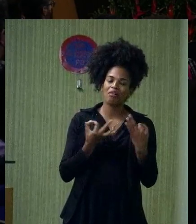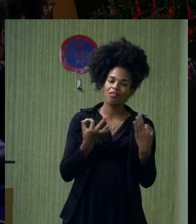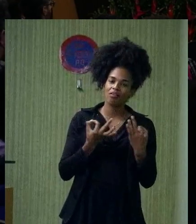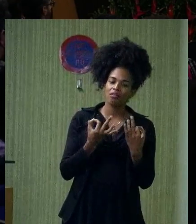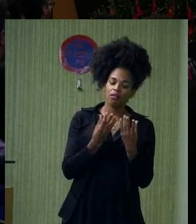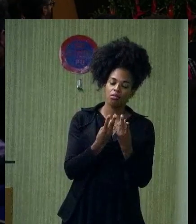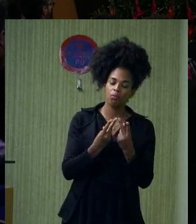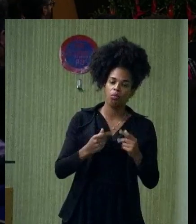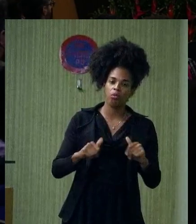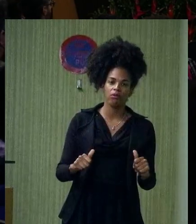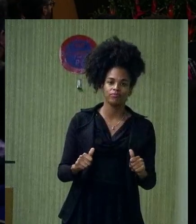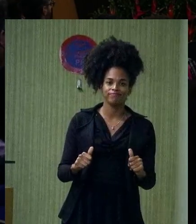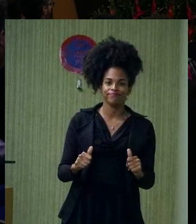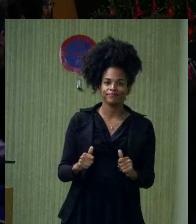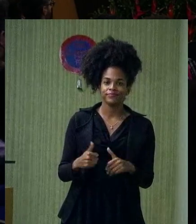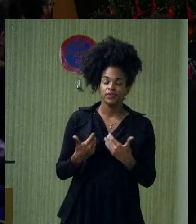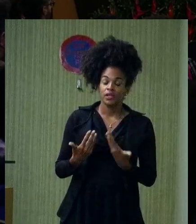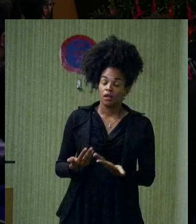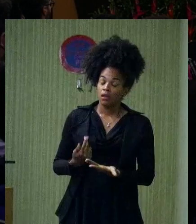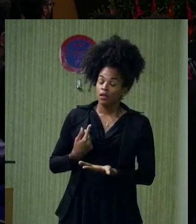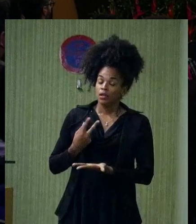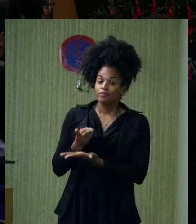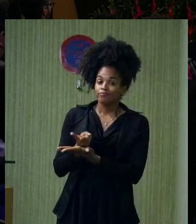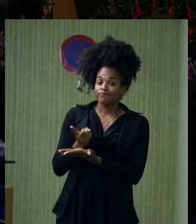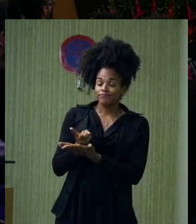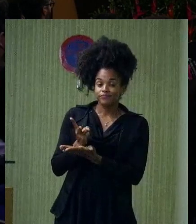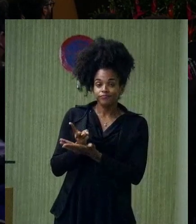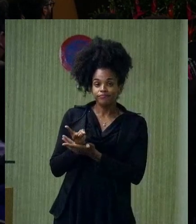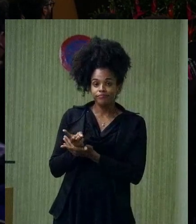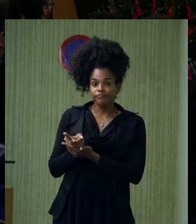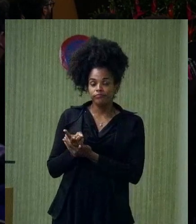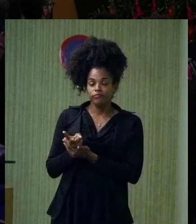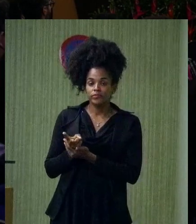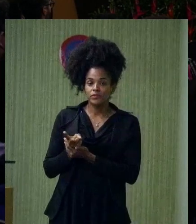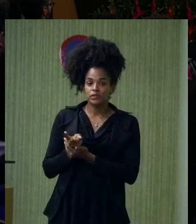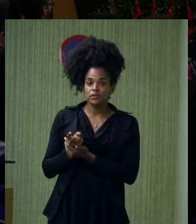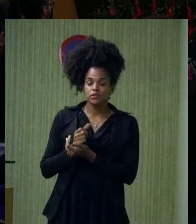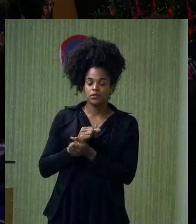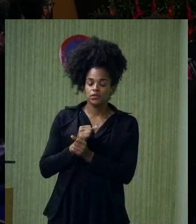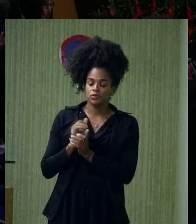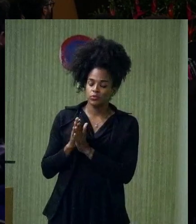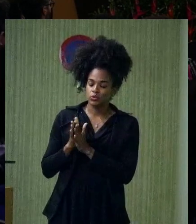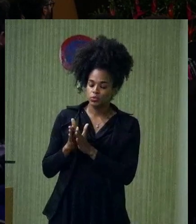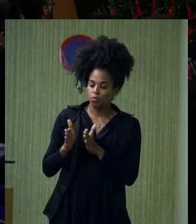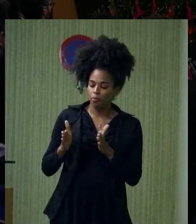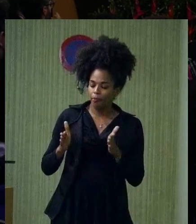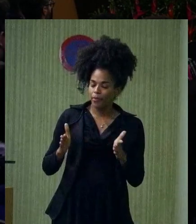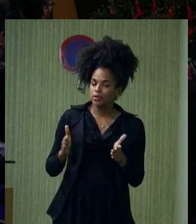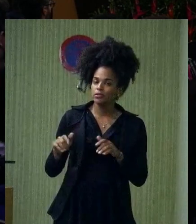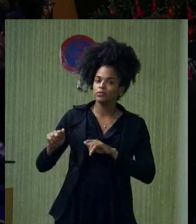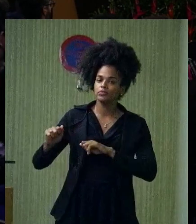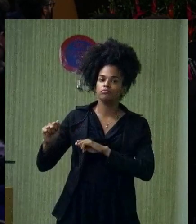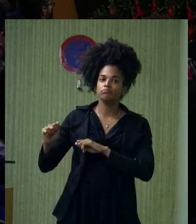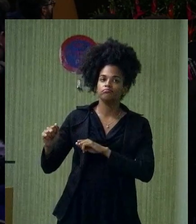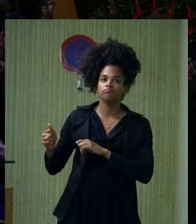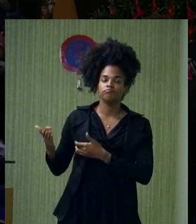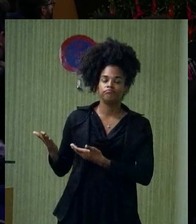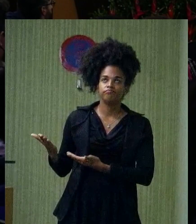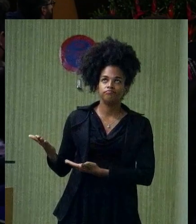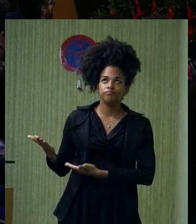todo está sendo e vai ser né vai continuar a ser durante todo esse ano um serviço um trabalho né de